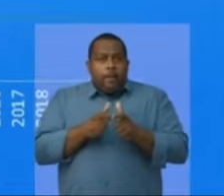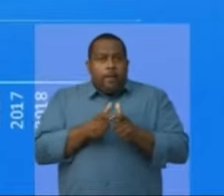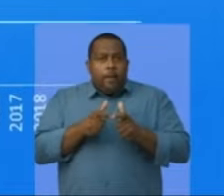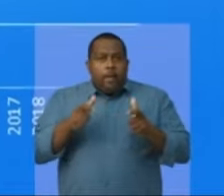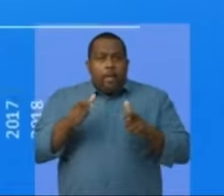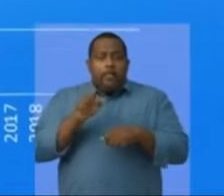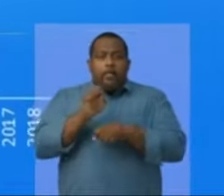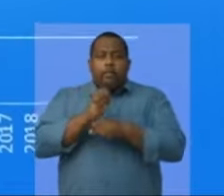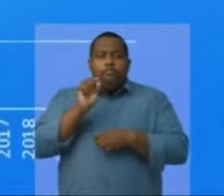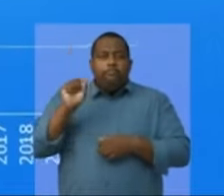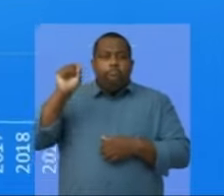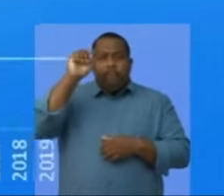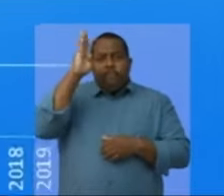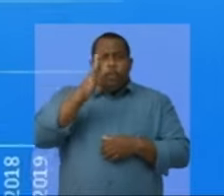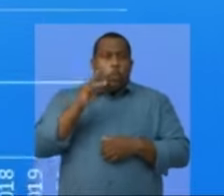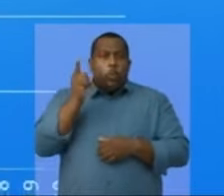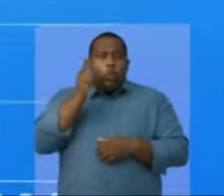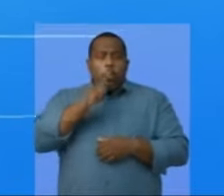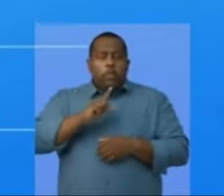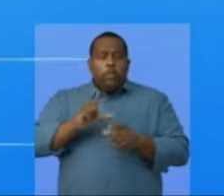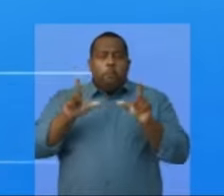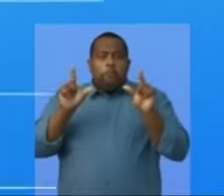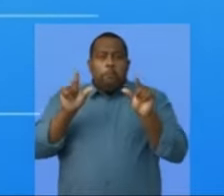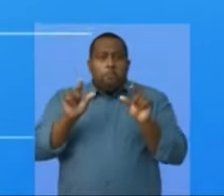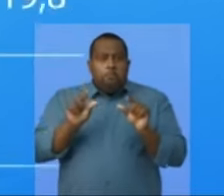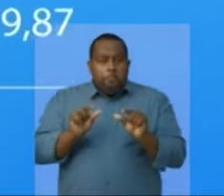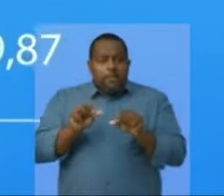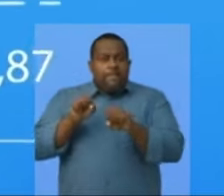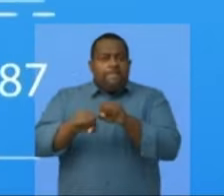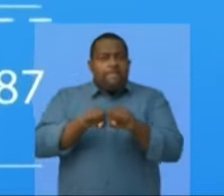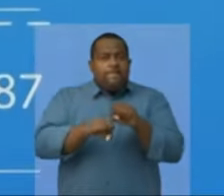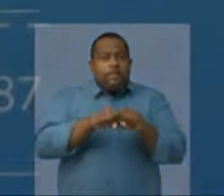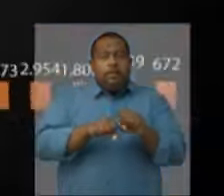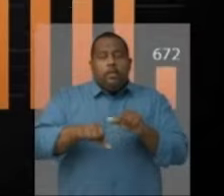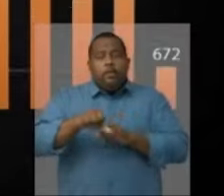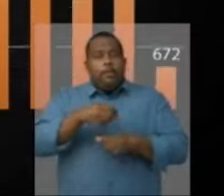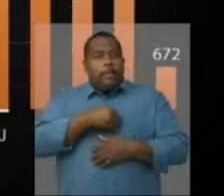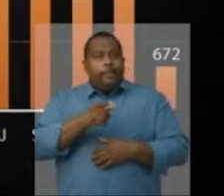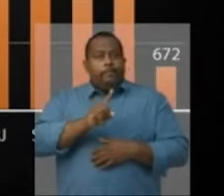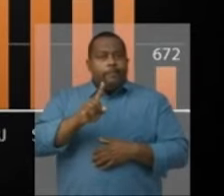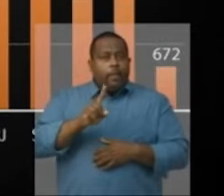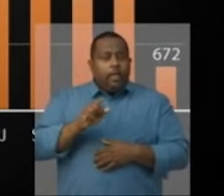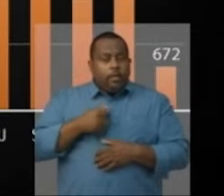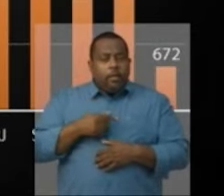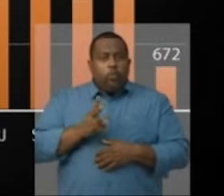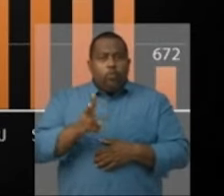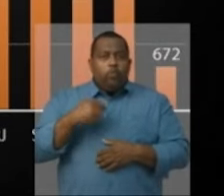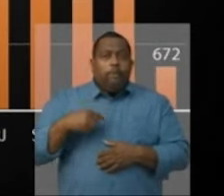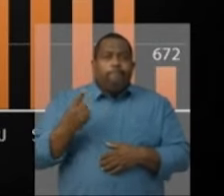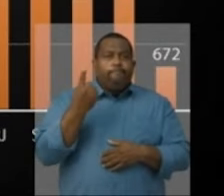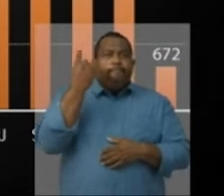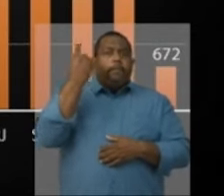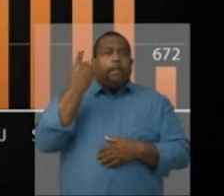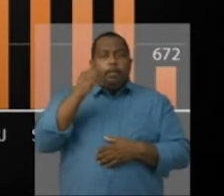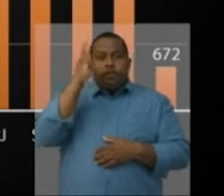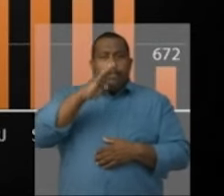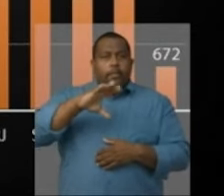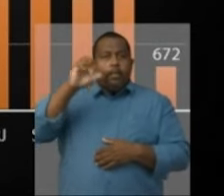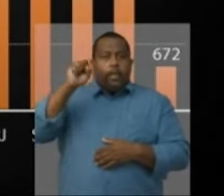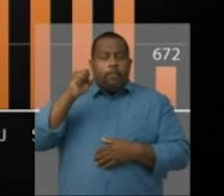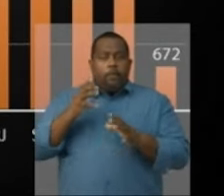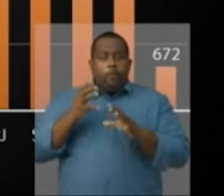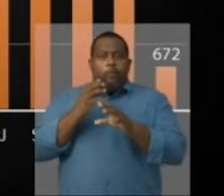A maioria dos estados brasileiros tem conseguido reduzir o número de homicídios. A Bahia não. Nosso estado segue em primeiro lugar